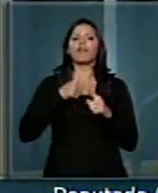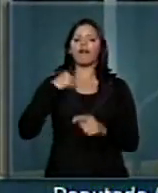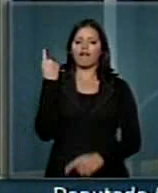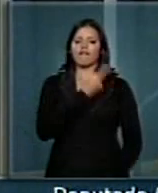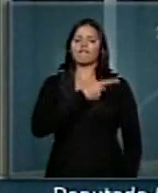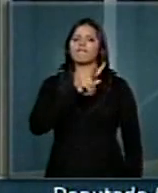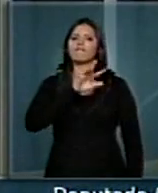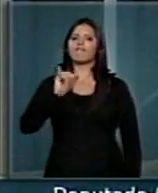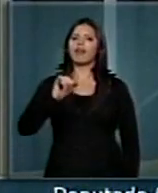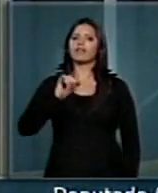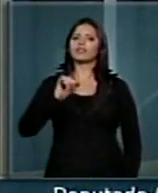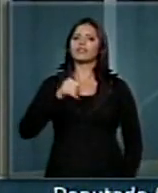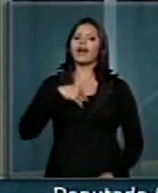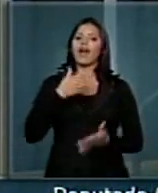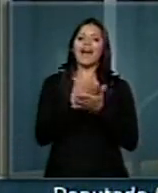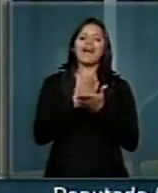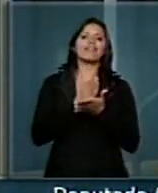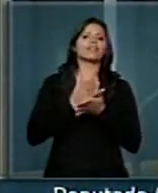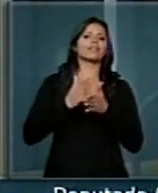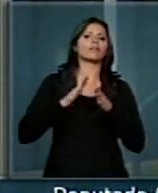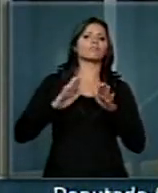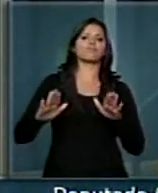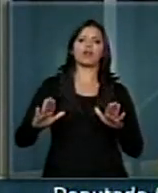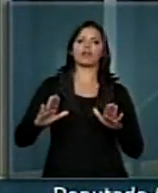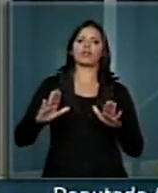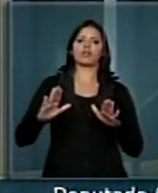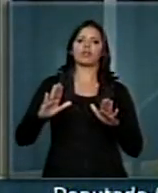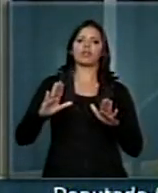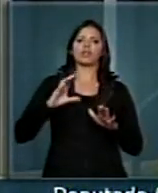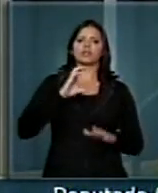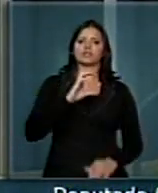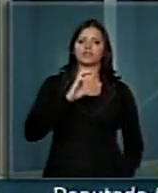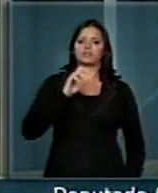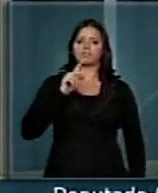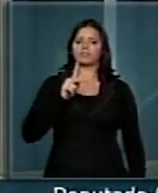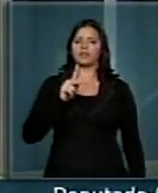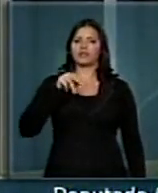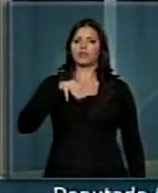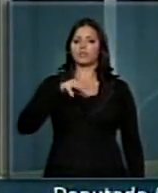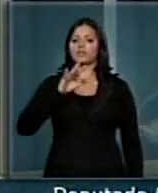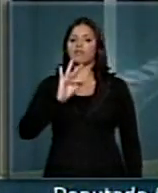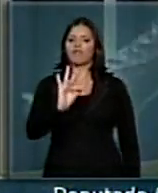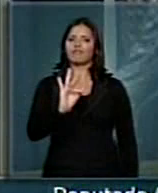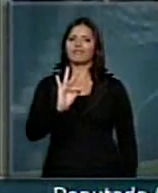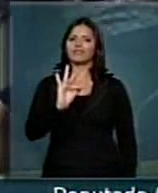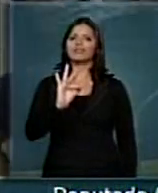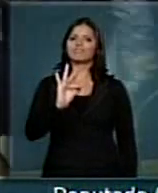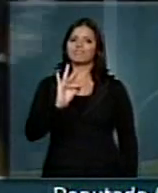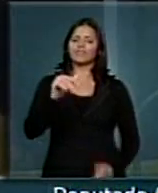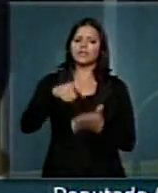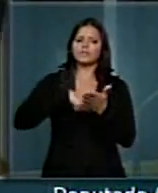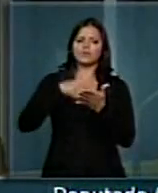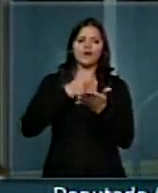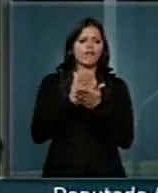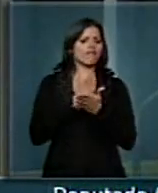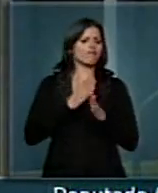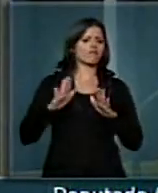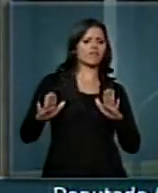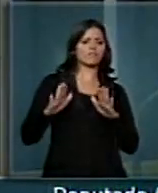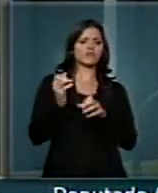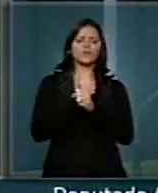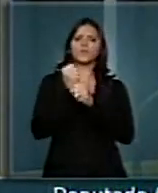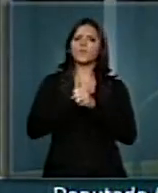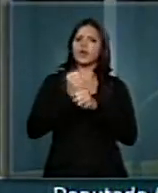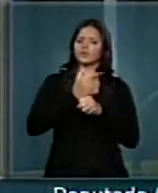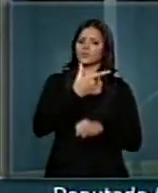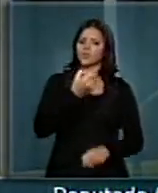vamos sepultar o fantasma da CPMF. No ano de